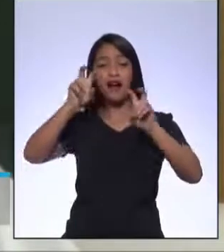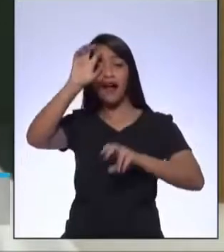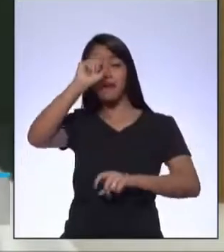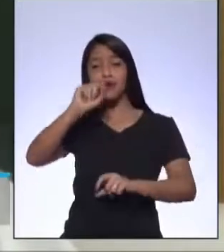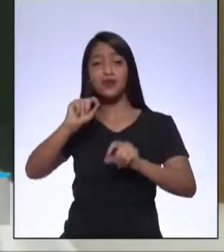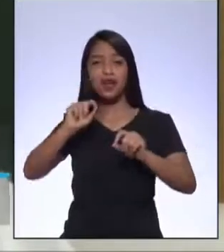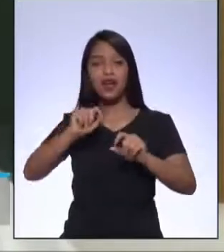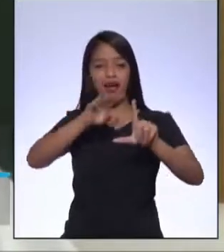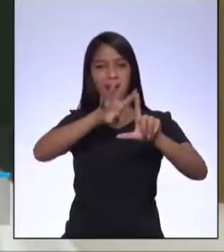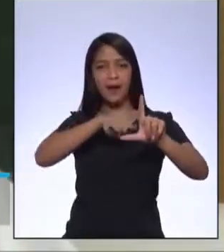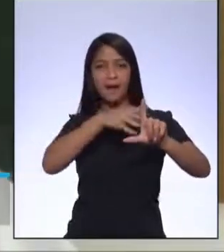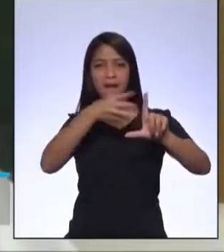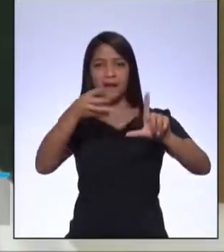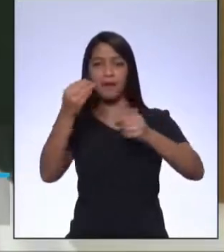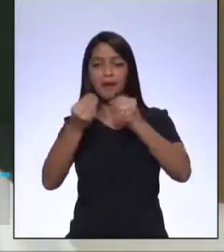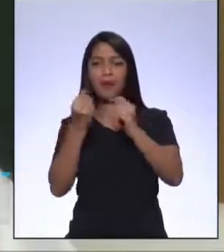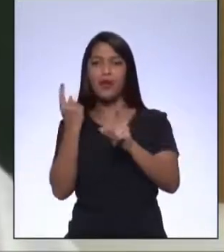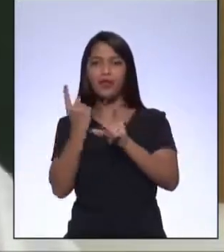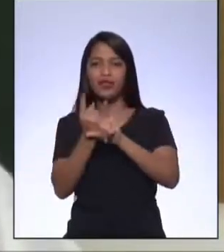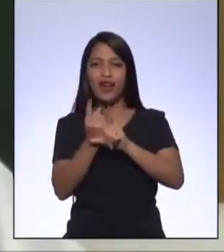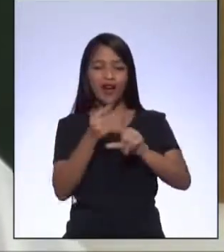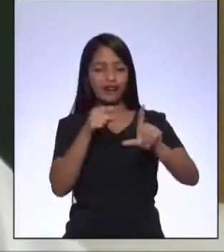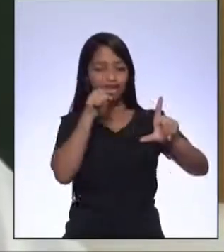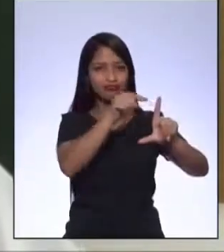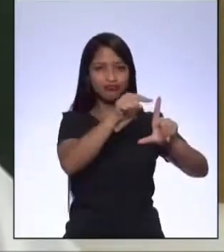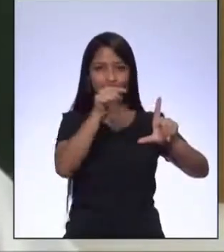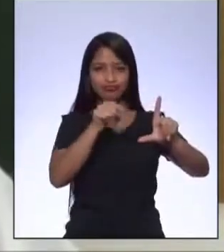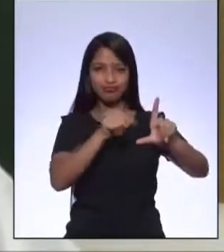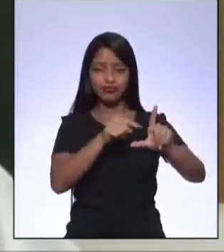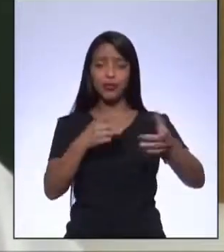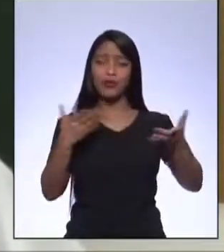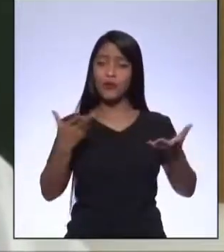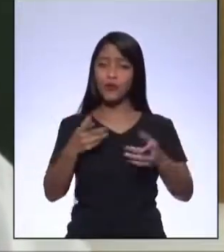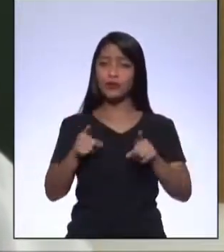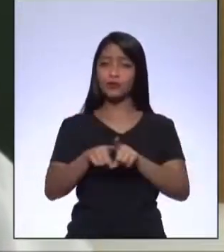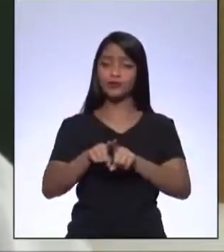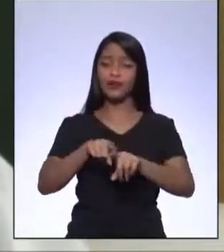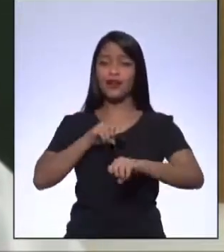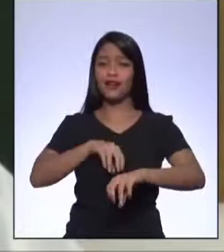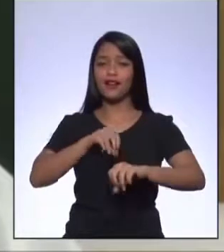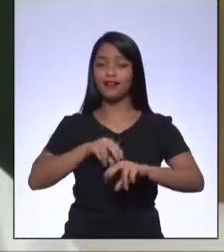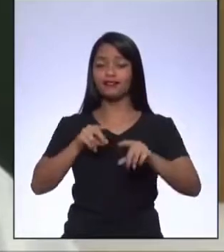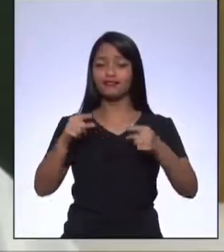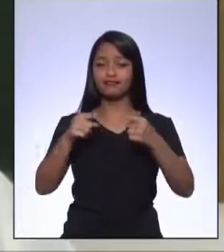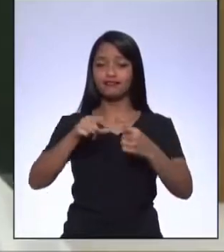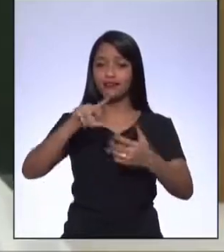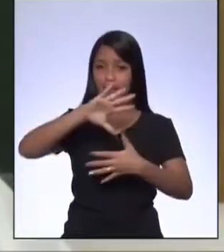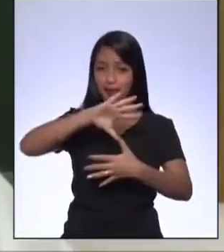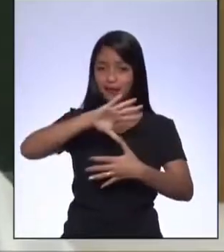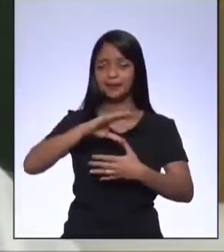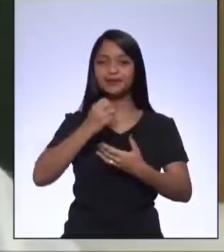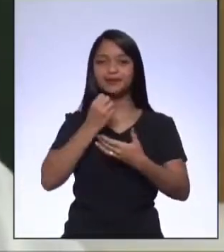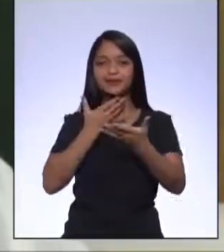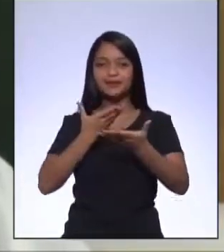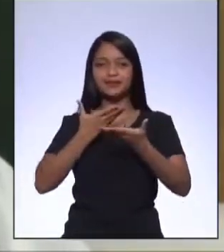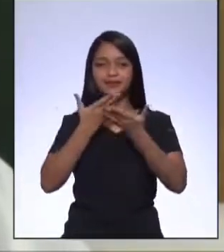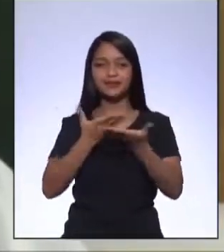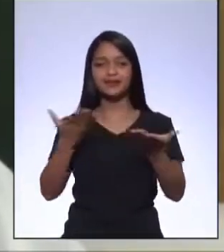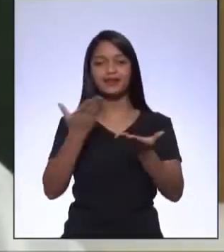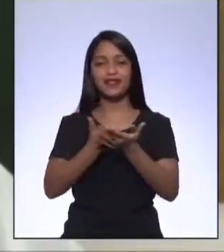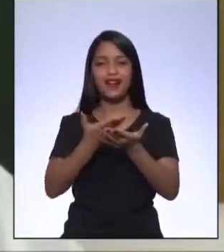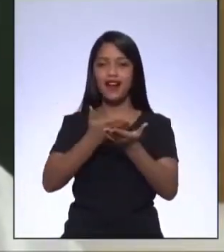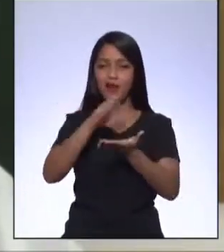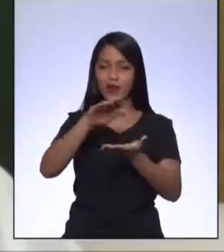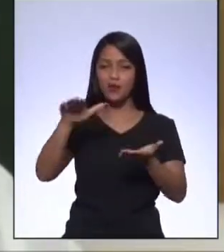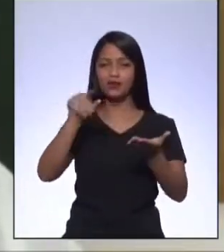pouquinho de mapa de coordenada também, tá? Eu quero dar as boas-vindas então a vocês, educandos, aos seus responsáveis,